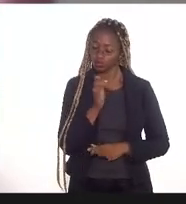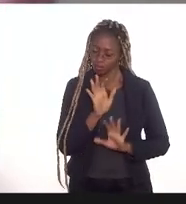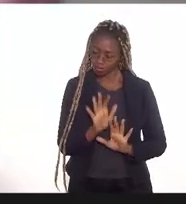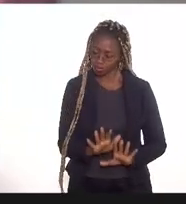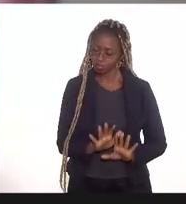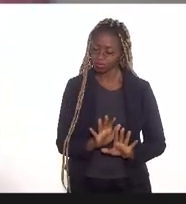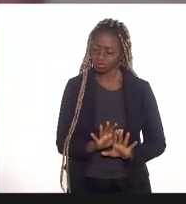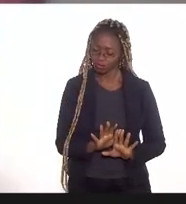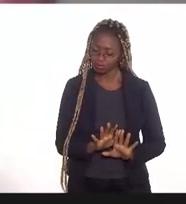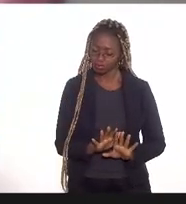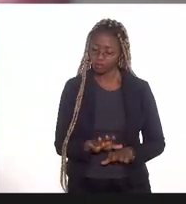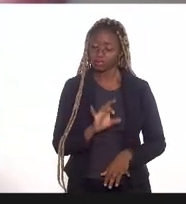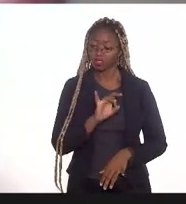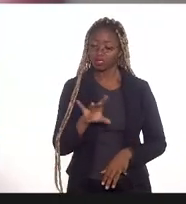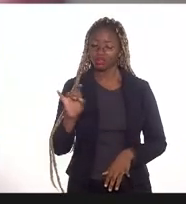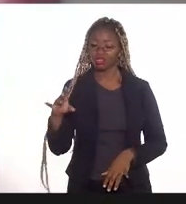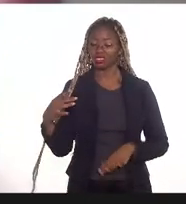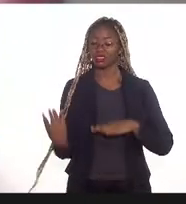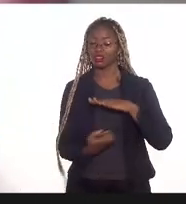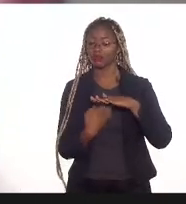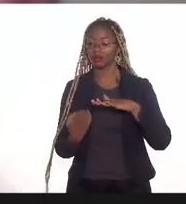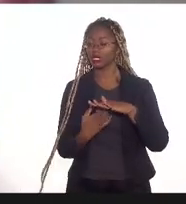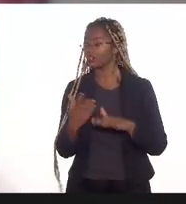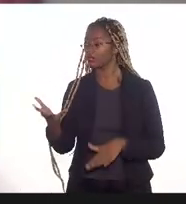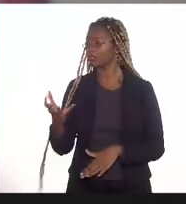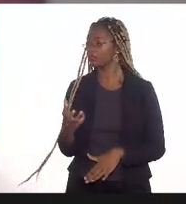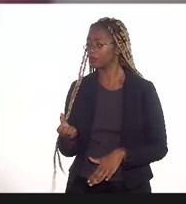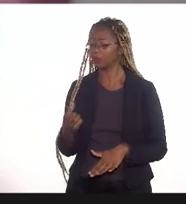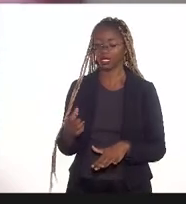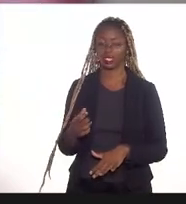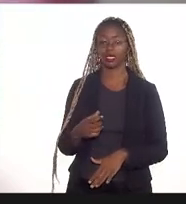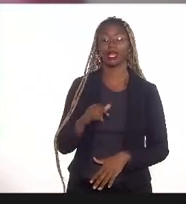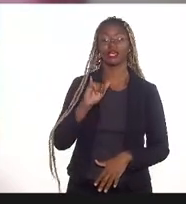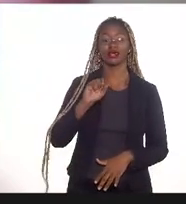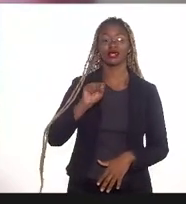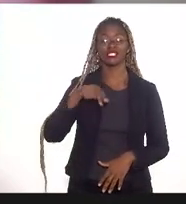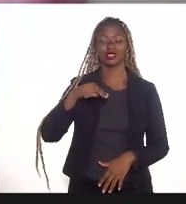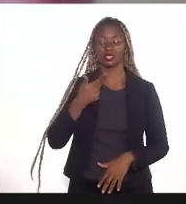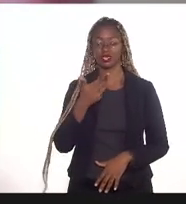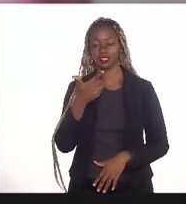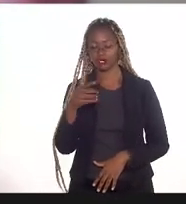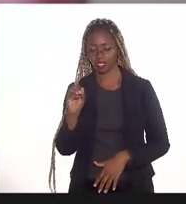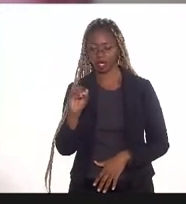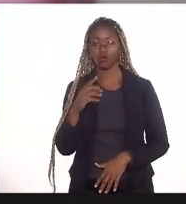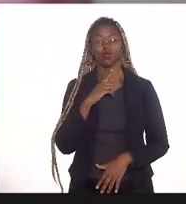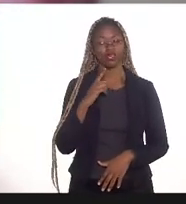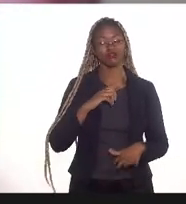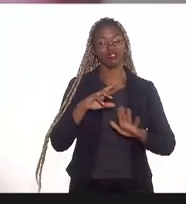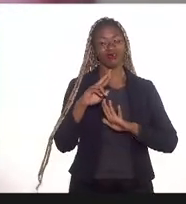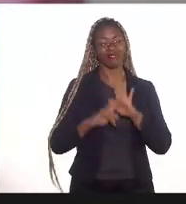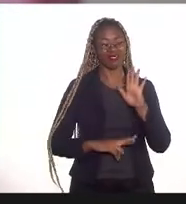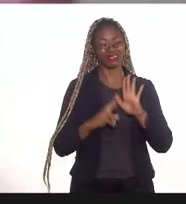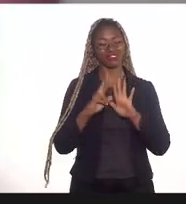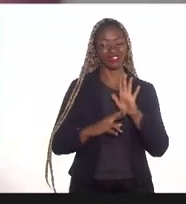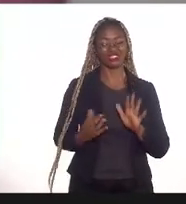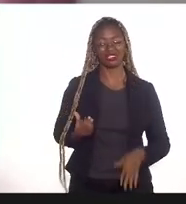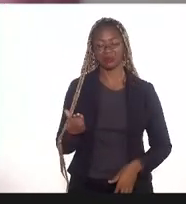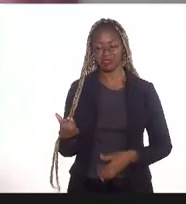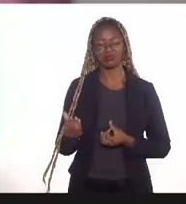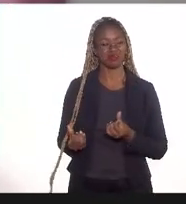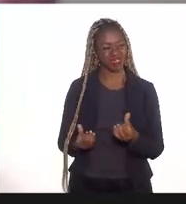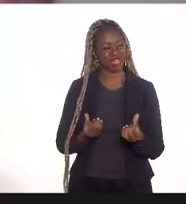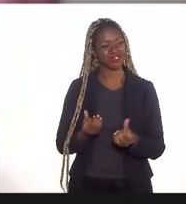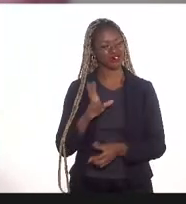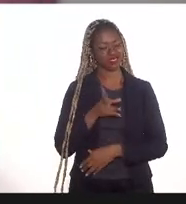cada empresa ou cada empreendimento beneficiado com isenção tributária é objeto de um relatório semestral produzido pela CODIM? Esse